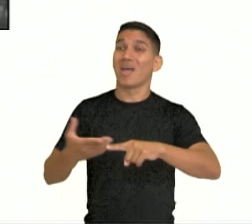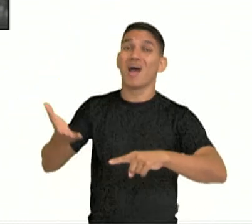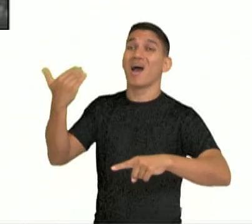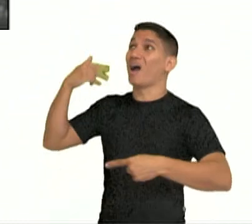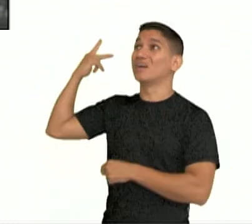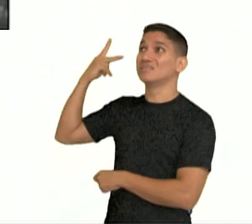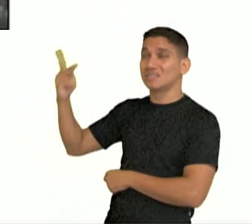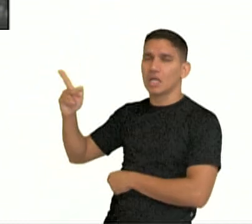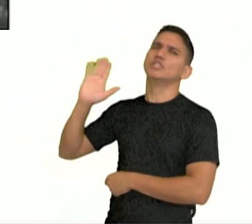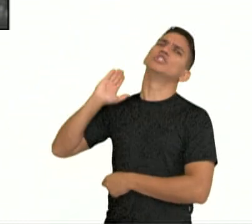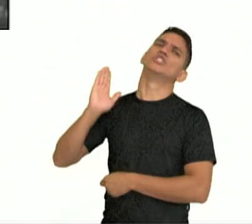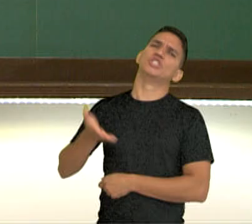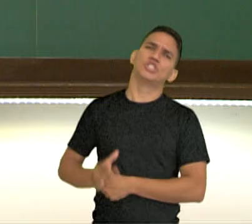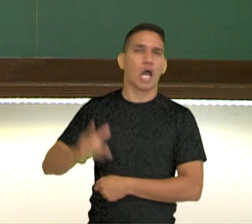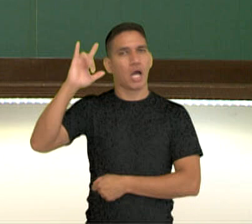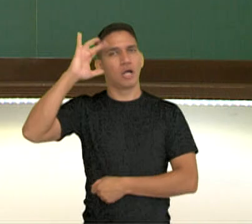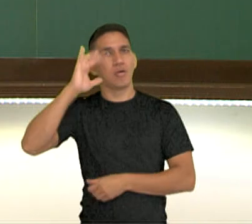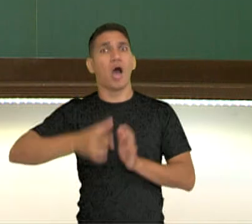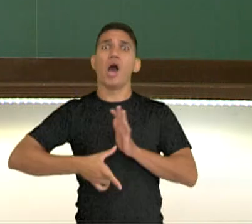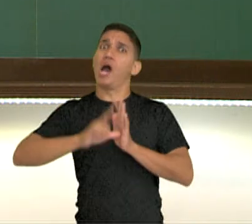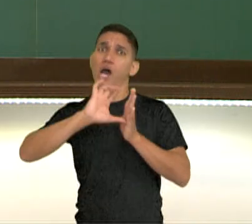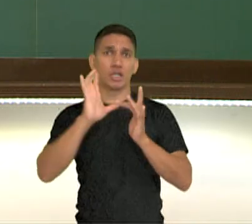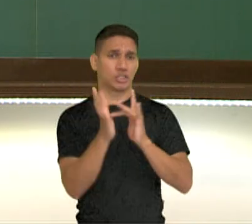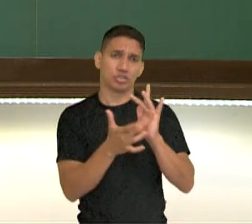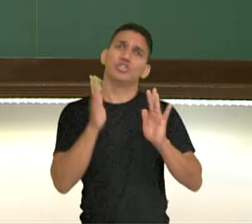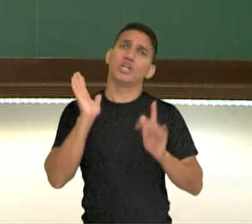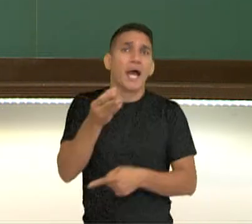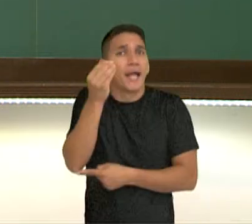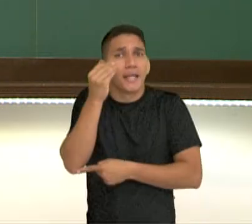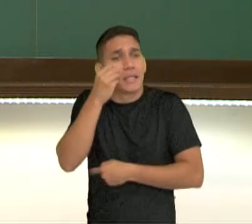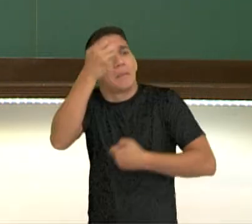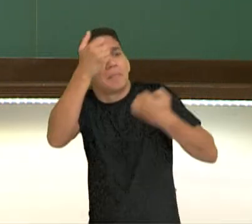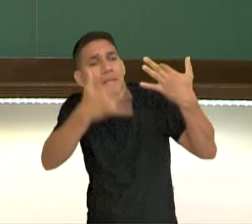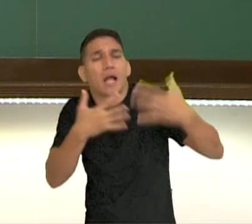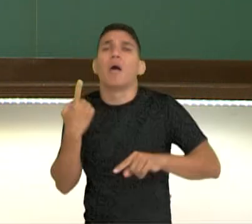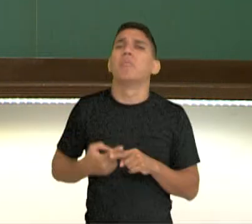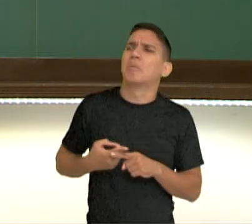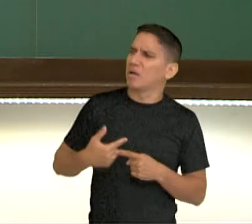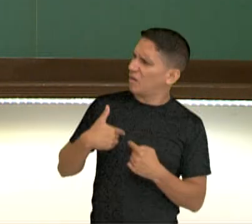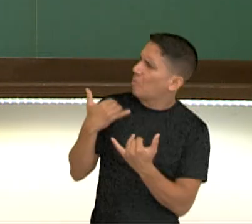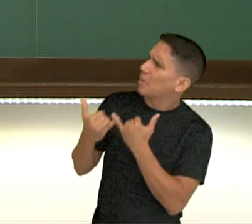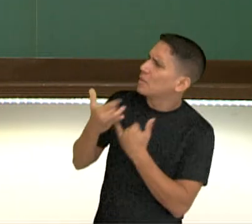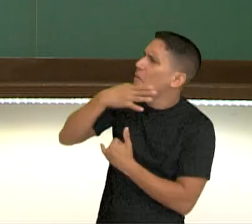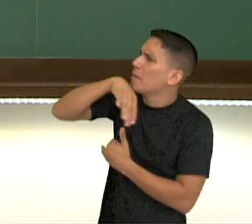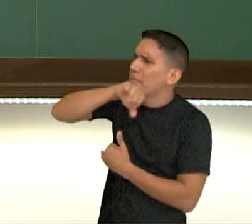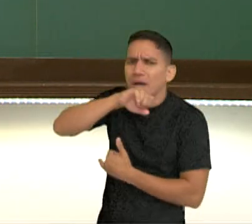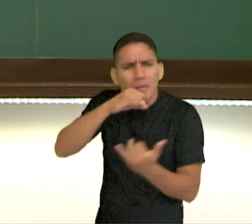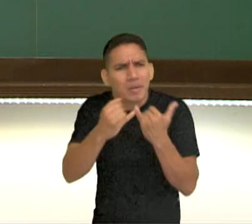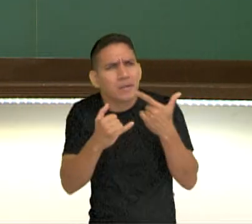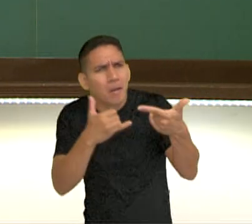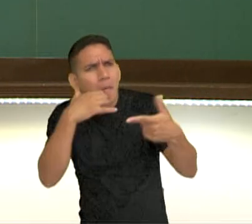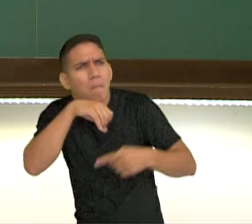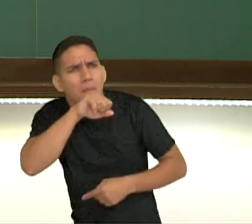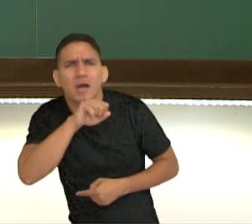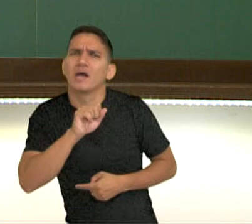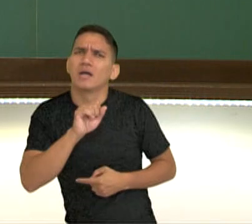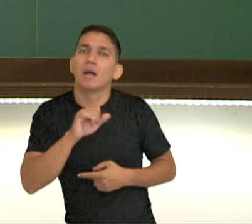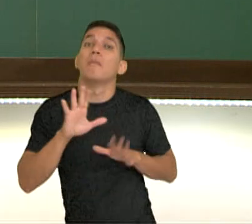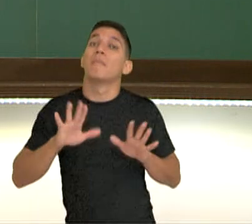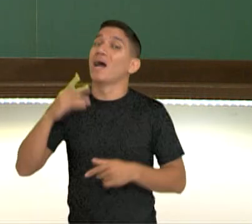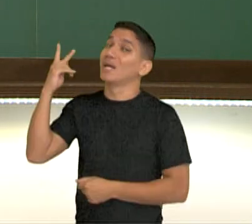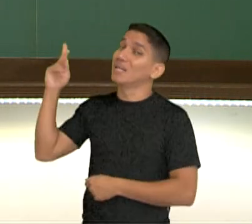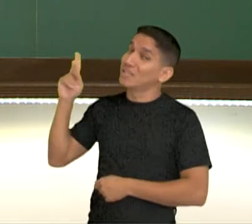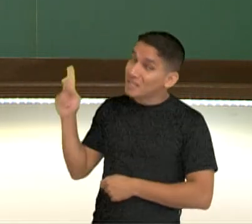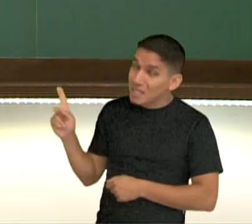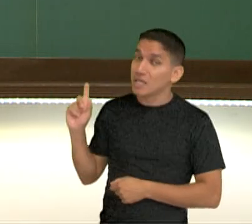muitas teorias antes, né? Antes de Cristo já tinham teorias tentando explicar o porquê que a gente se parecia com pai, com mãe e assim por diante. Só que é a teoria dele que a